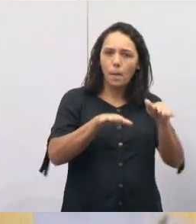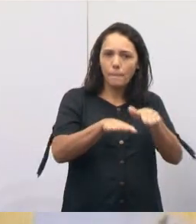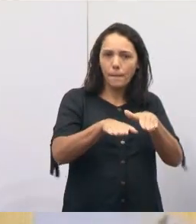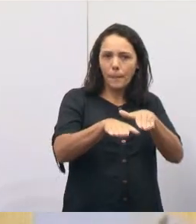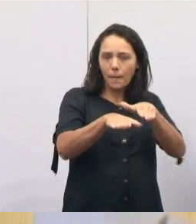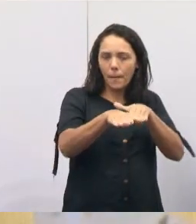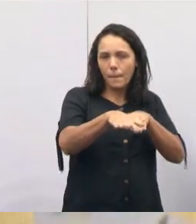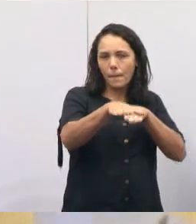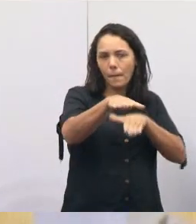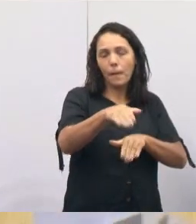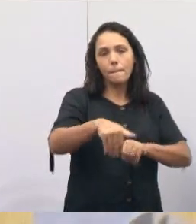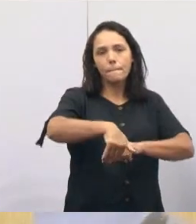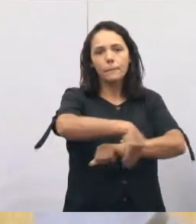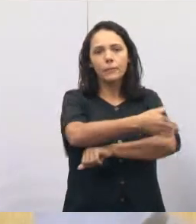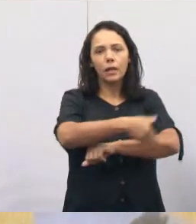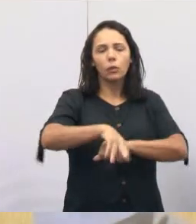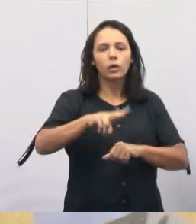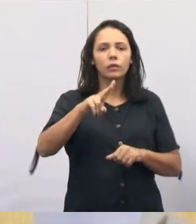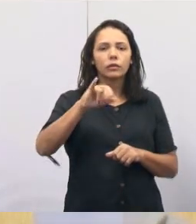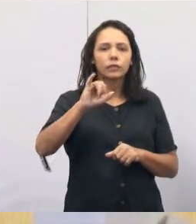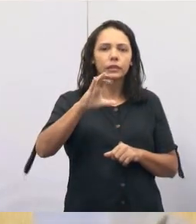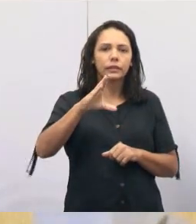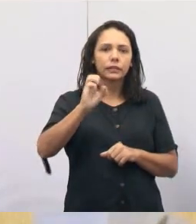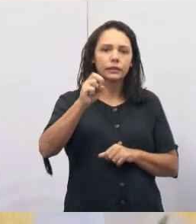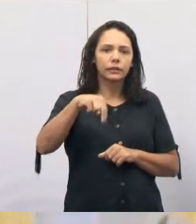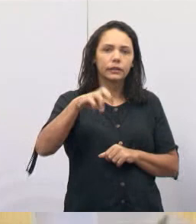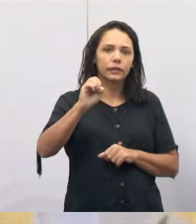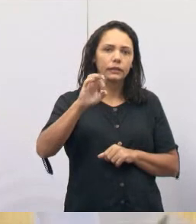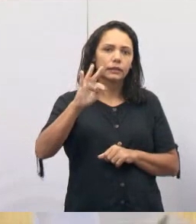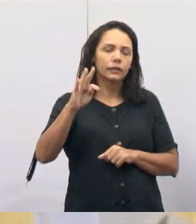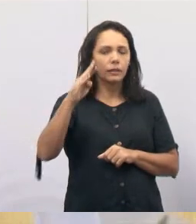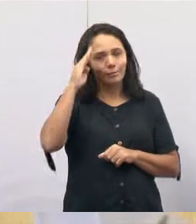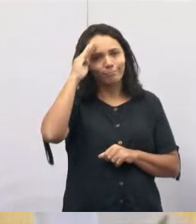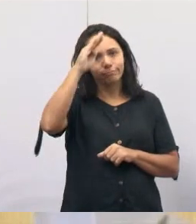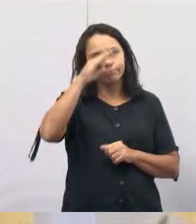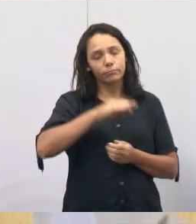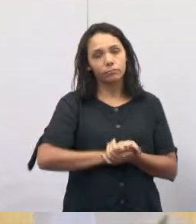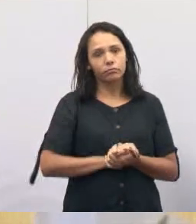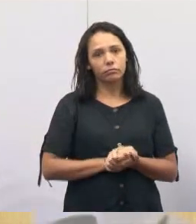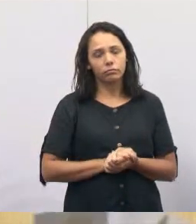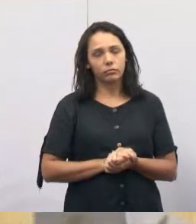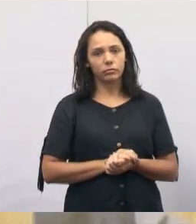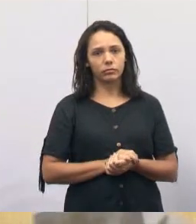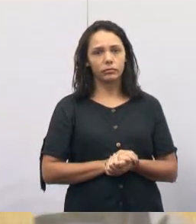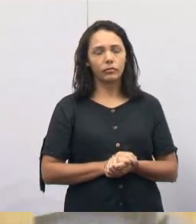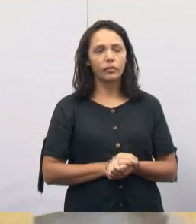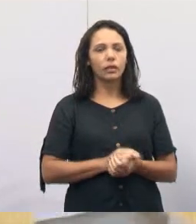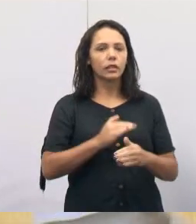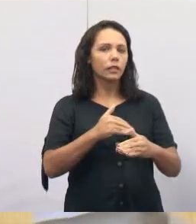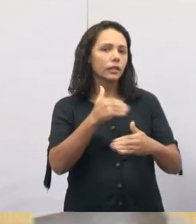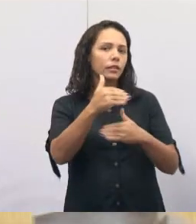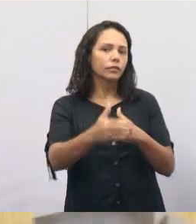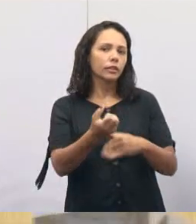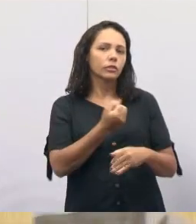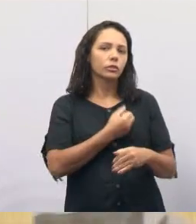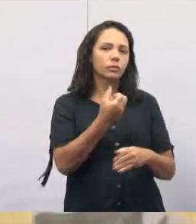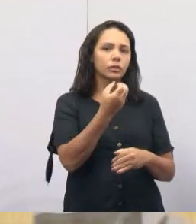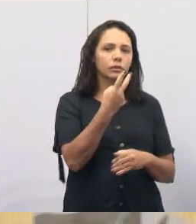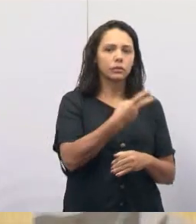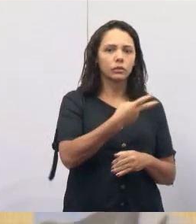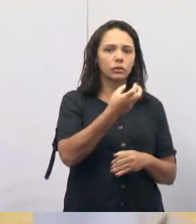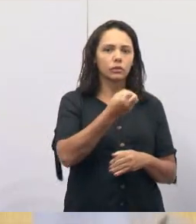grande, principalmente na rua Vicente Mazeu e Itaquiota. especificamente em frente ao 208